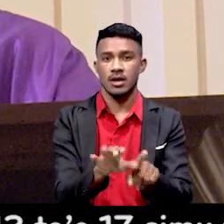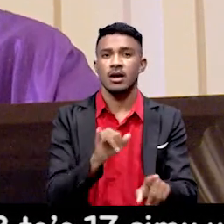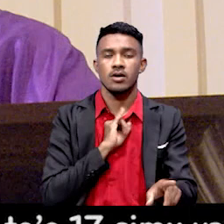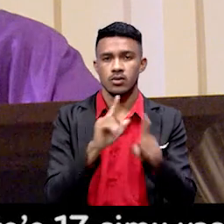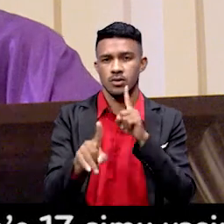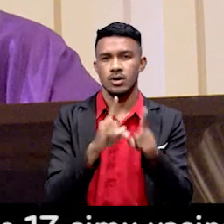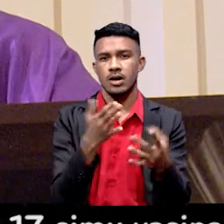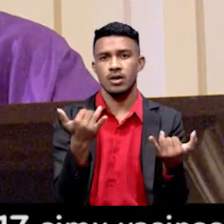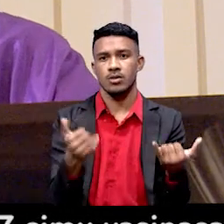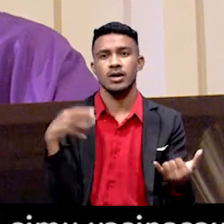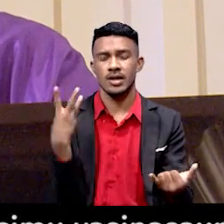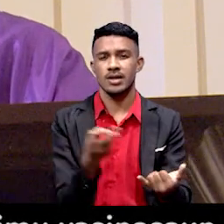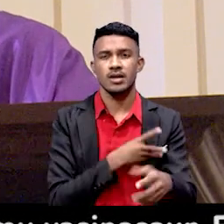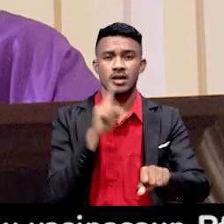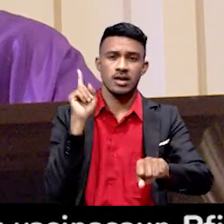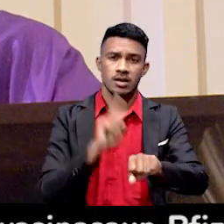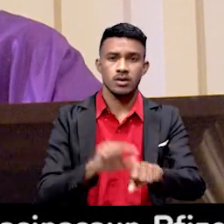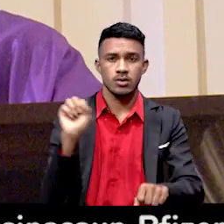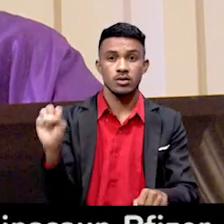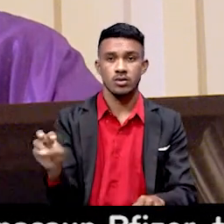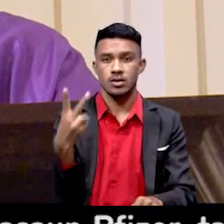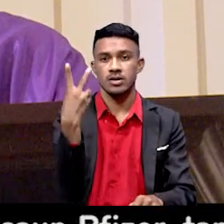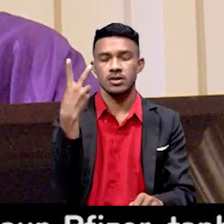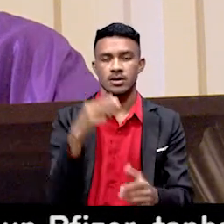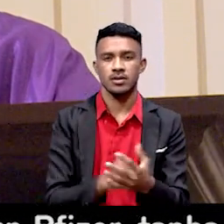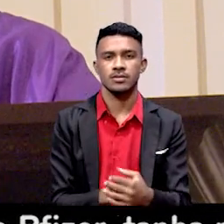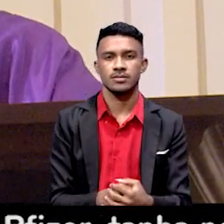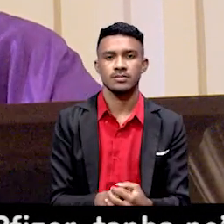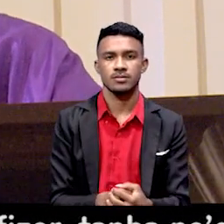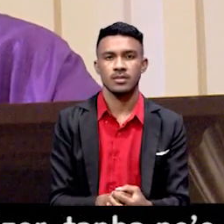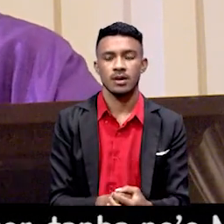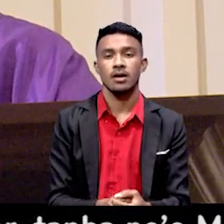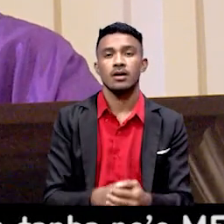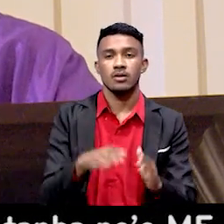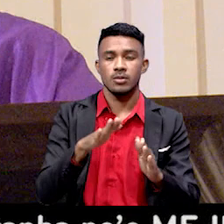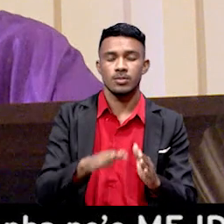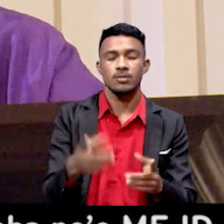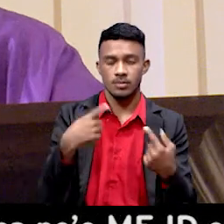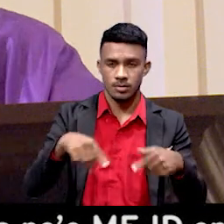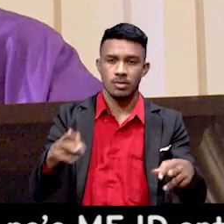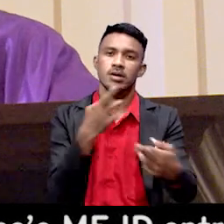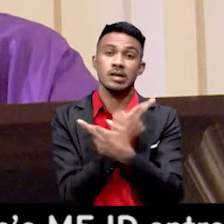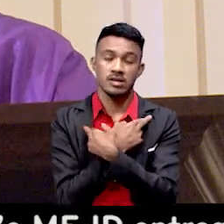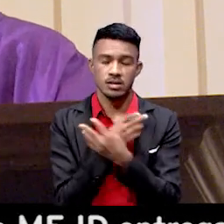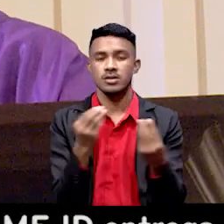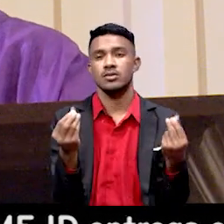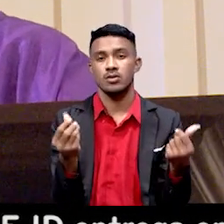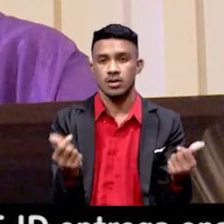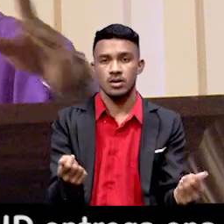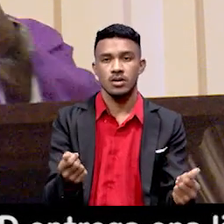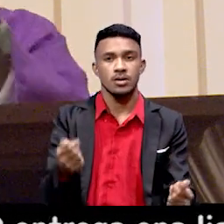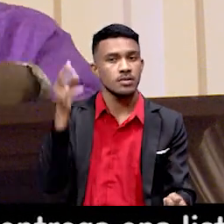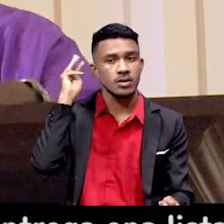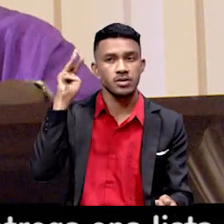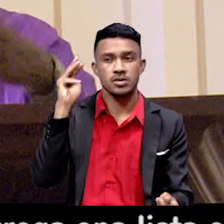Agora está 12 horas de semana, né? A turma vai descansar, o ministro vai descansar, o